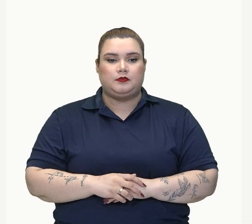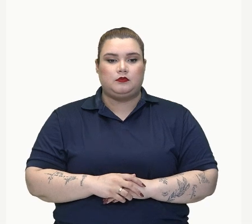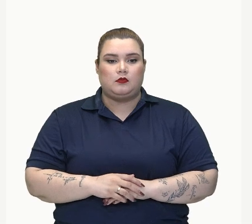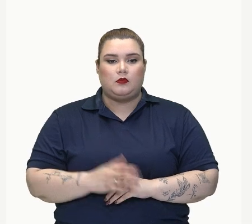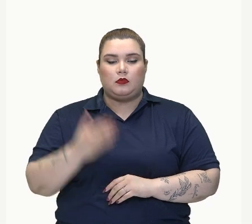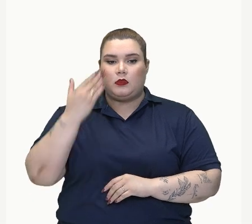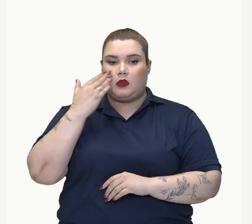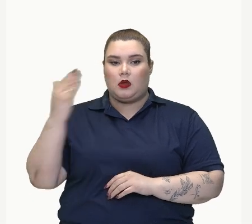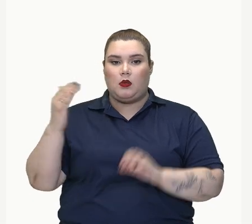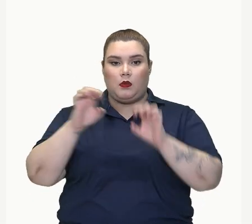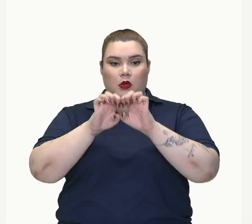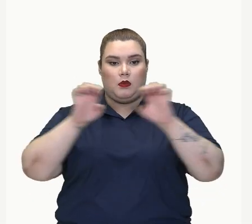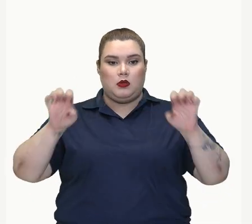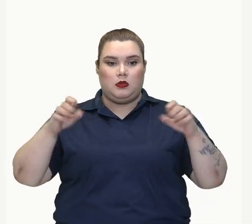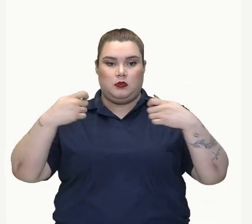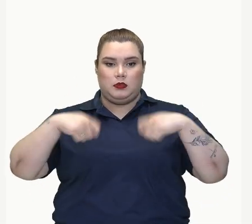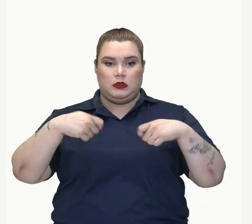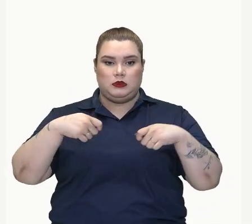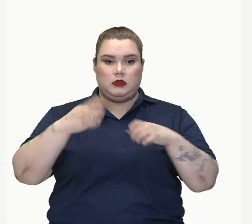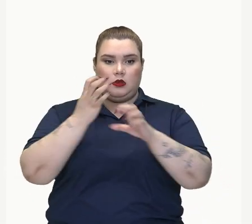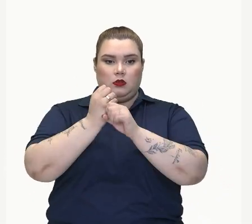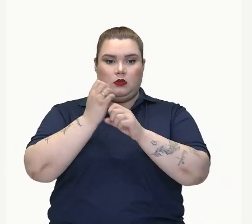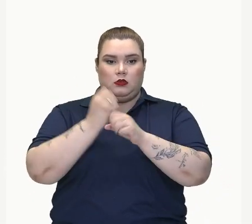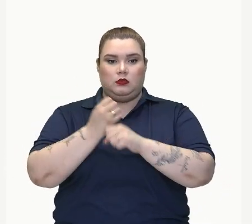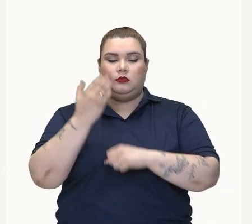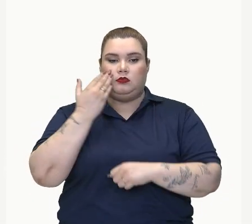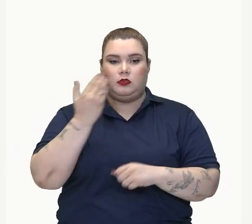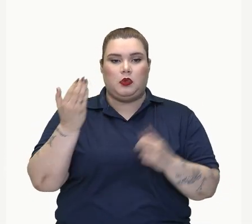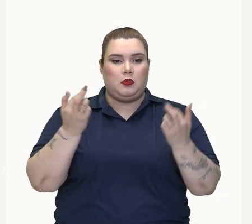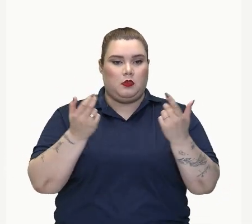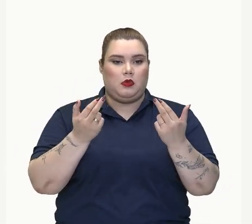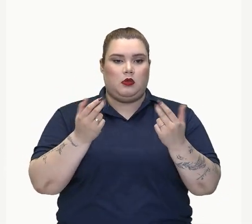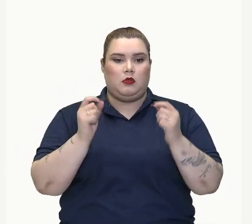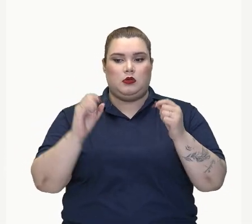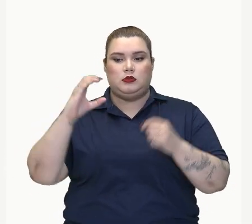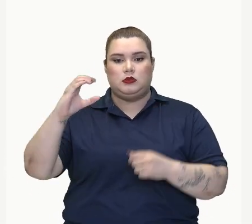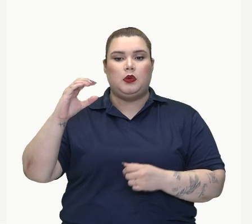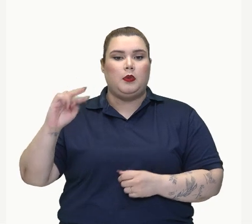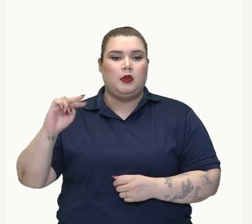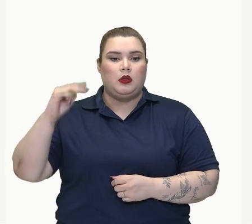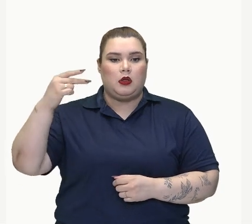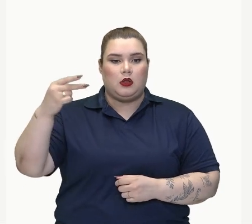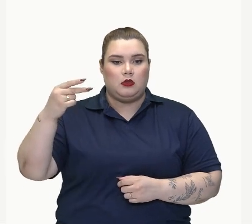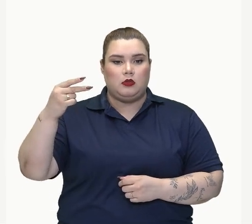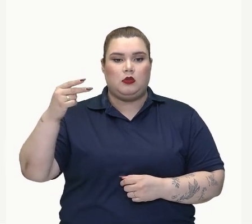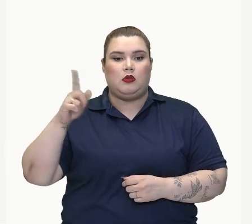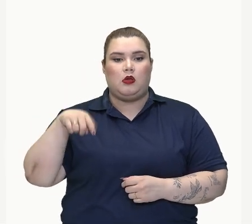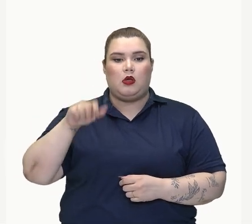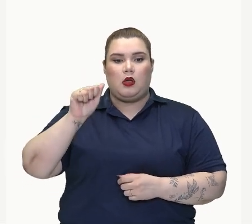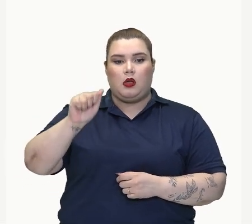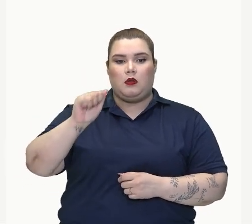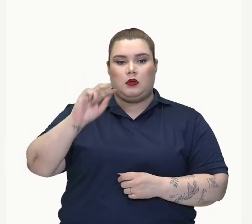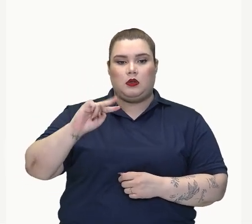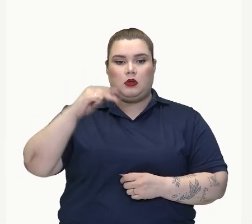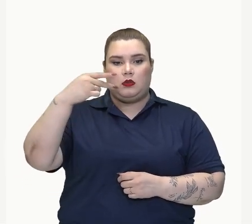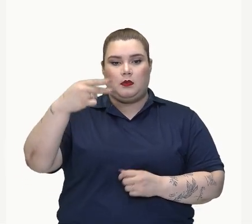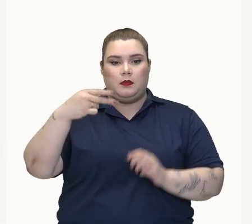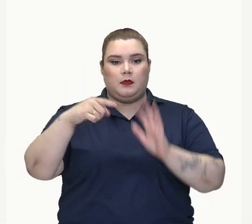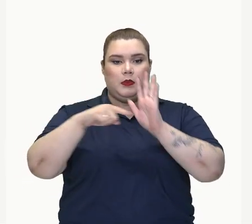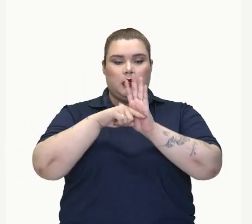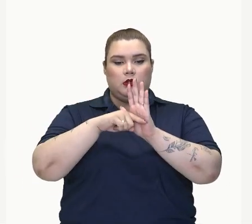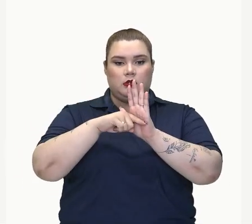a fórmula que a gente precisa é essa aqui, ó, que é a mesma do Pitágoras, né? C ao quadrado vai ser igual a ao